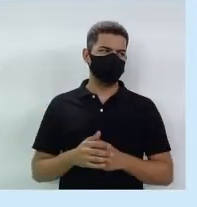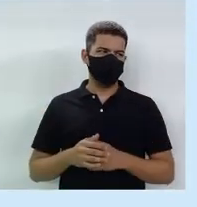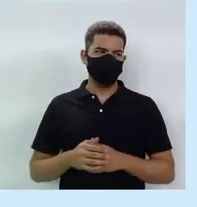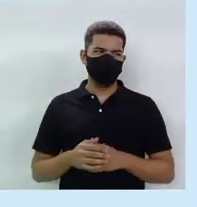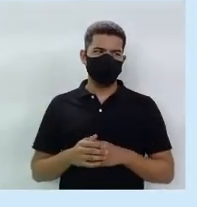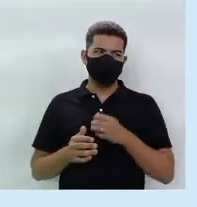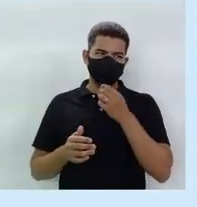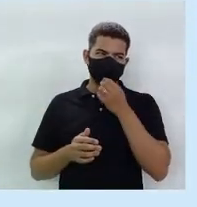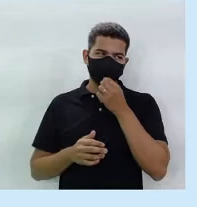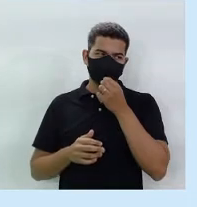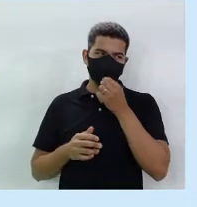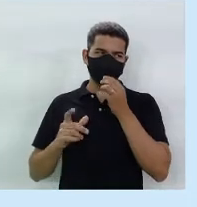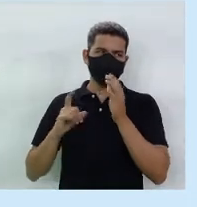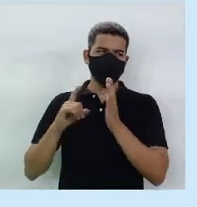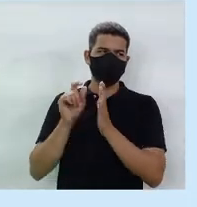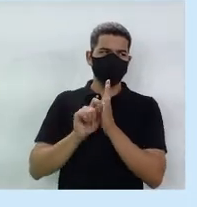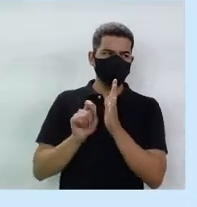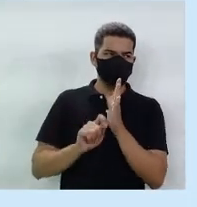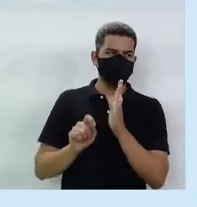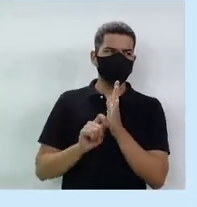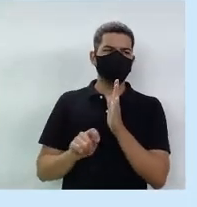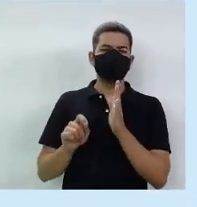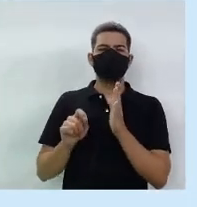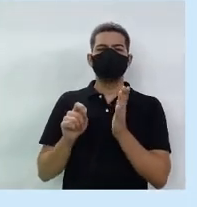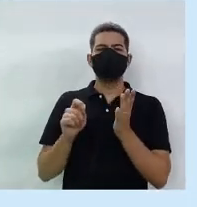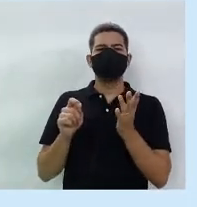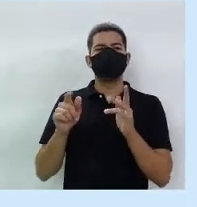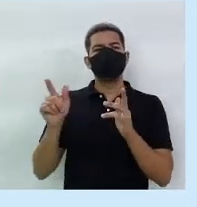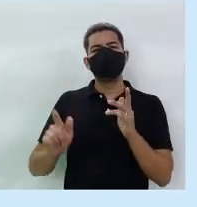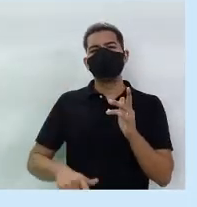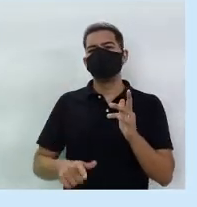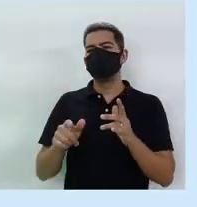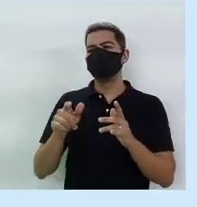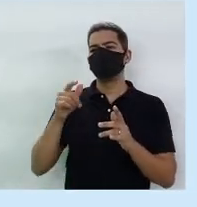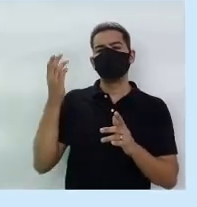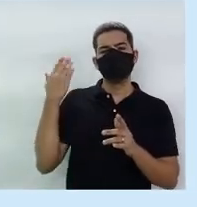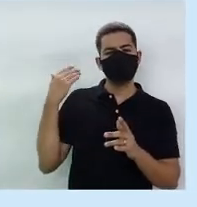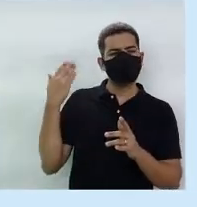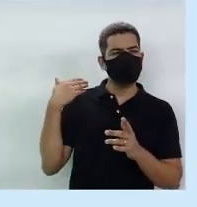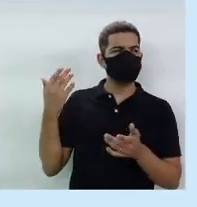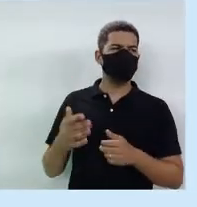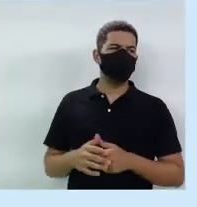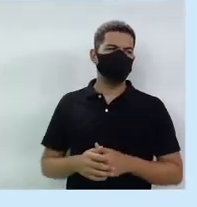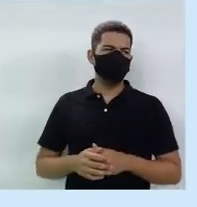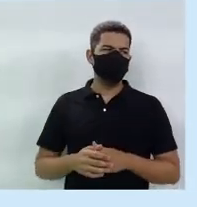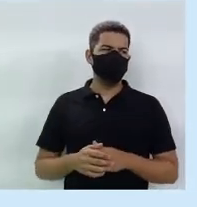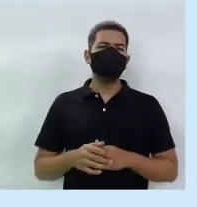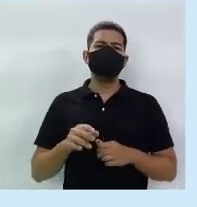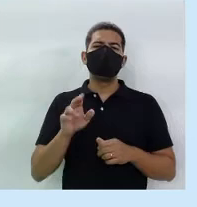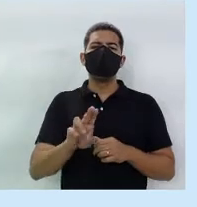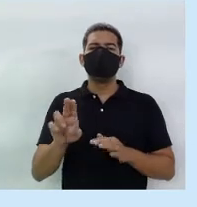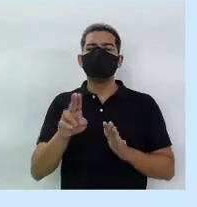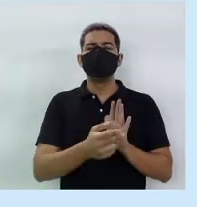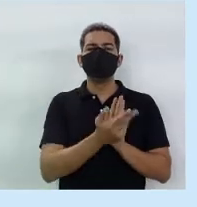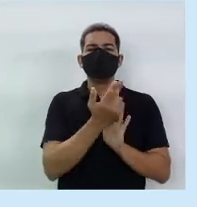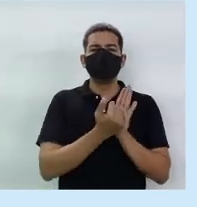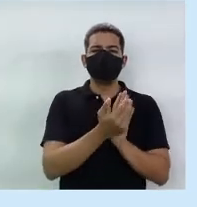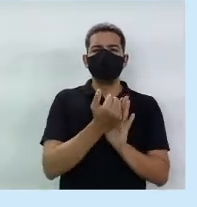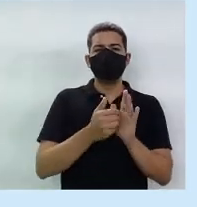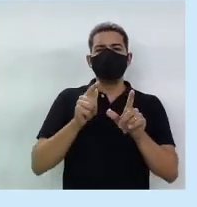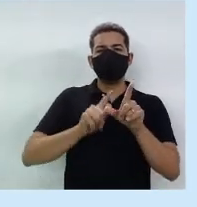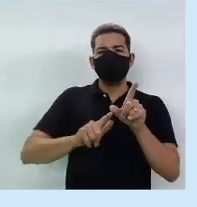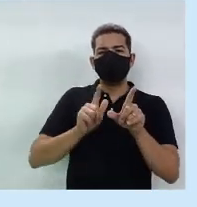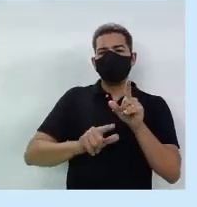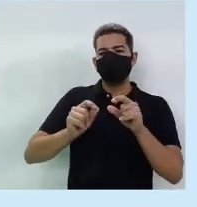Os escritores, os autores, na atualidade, usam o quê? Imagens, letras de